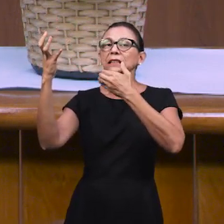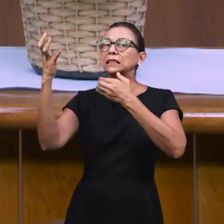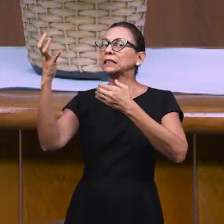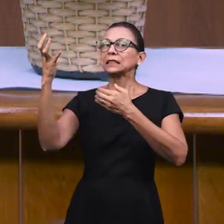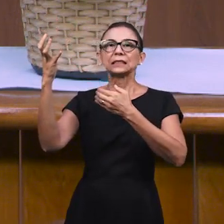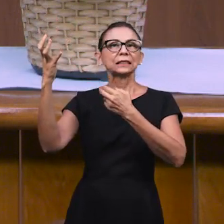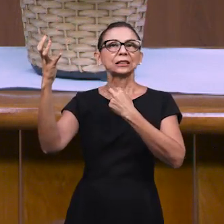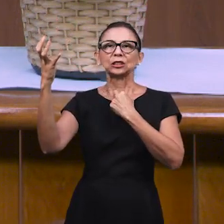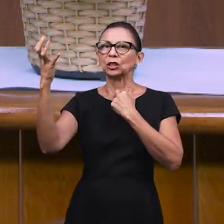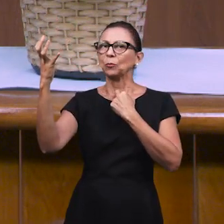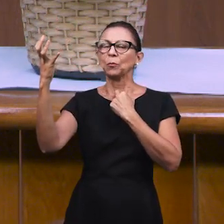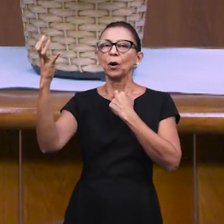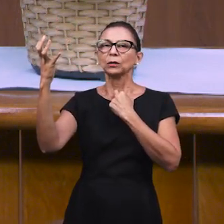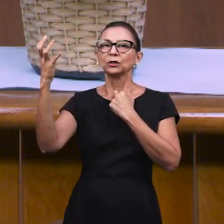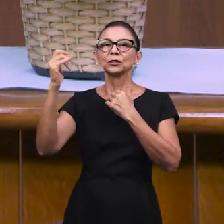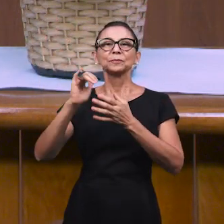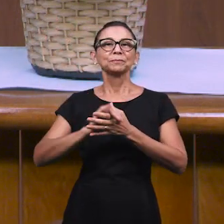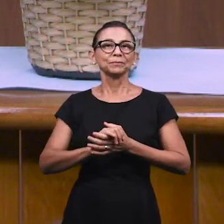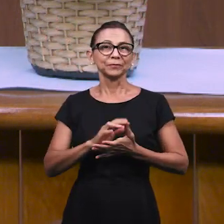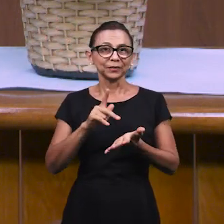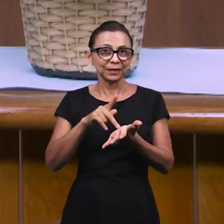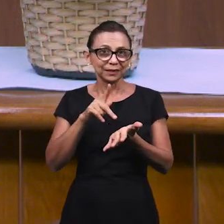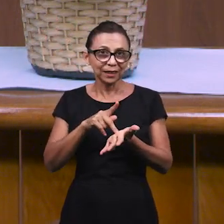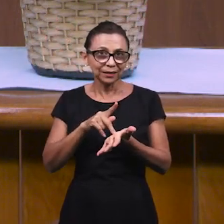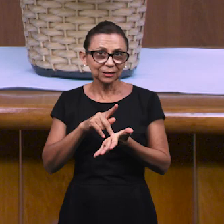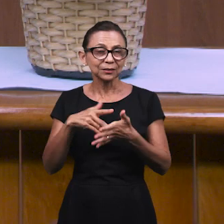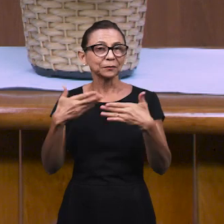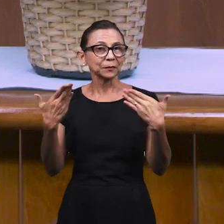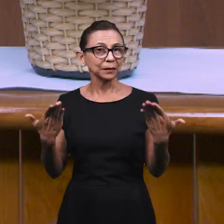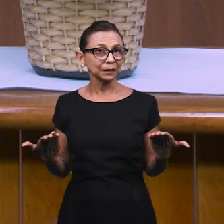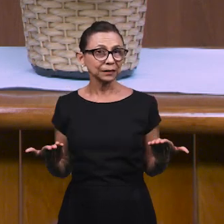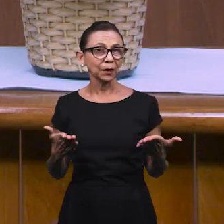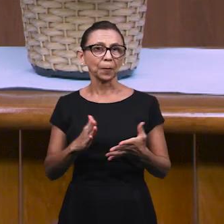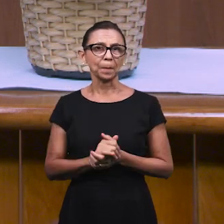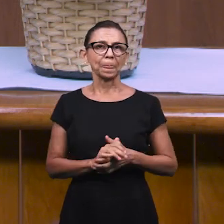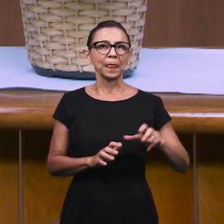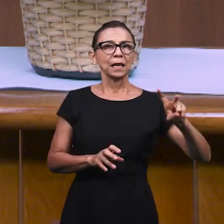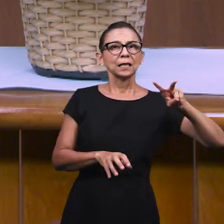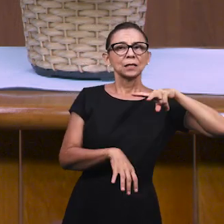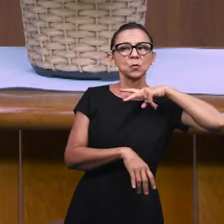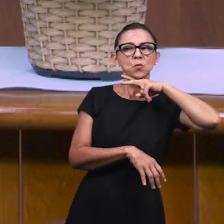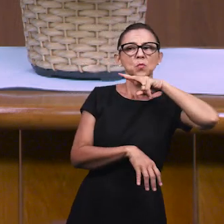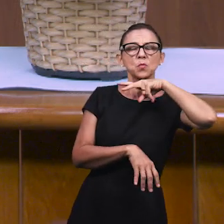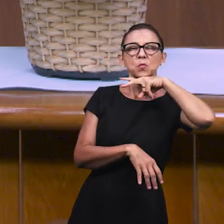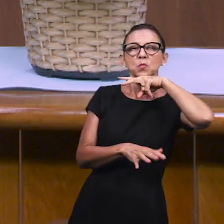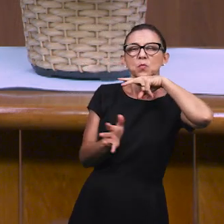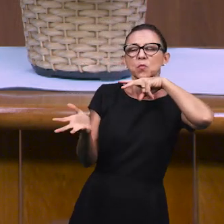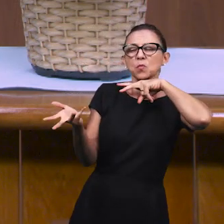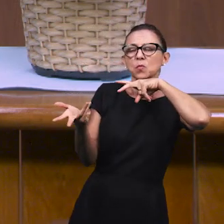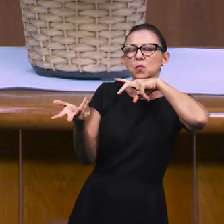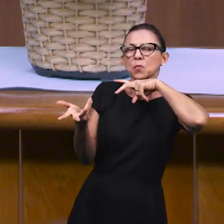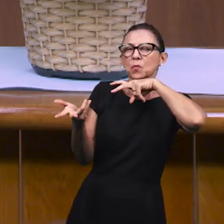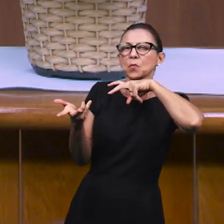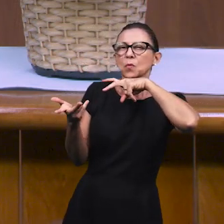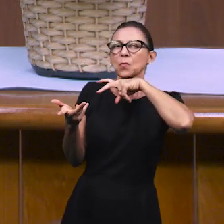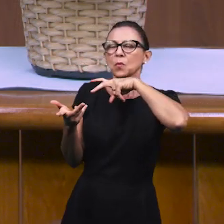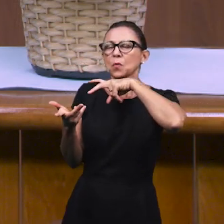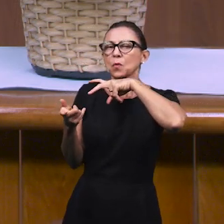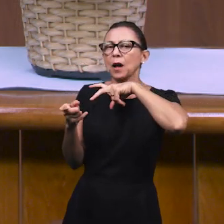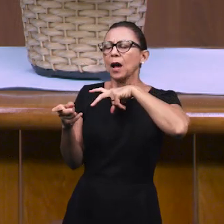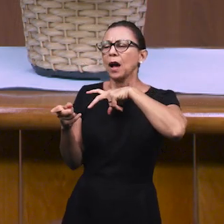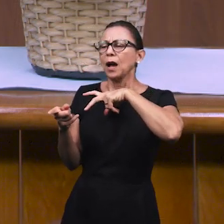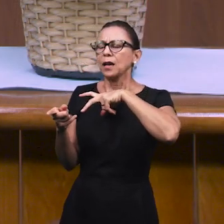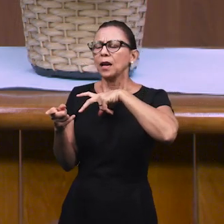comeu do fruto, ele o quê? Ele não atendeu aquilo que Deus havia determinado. Então, o